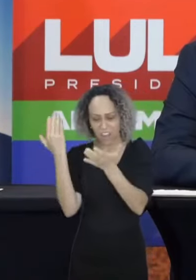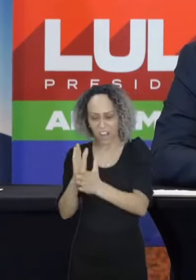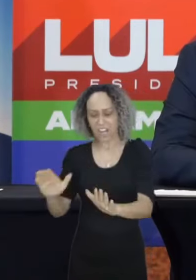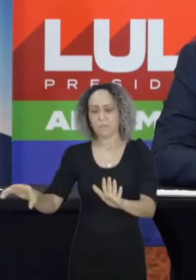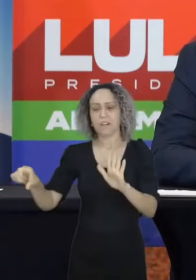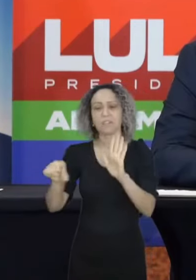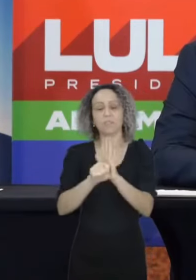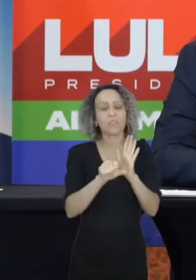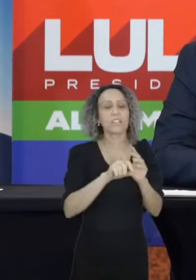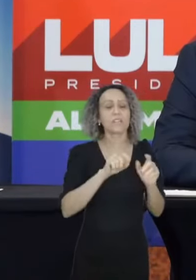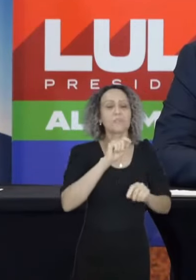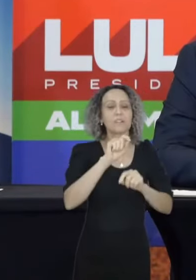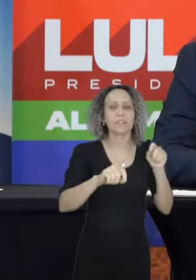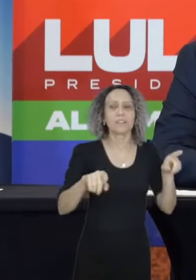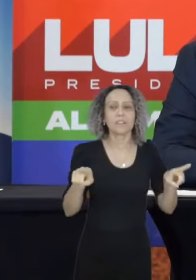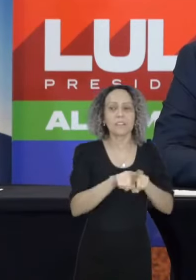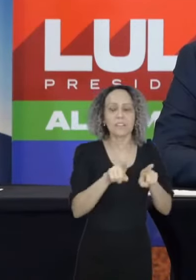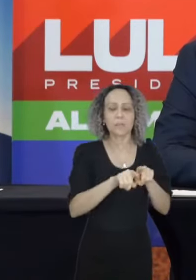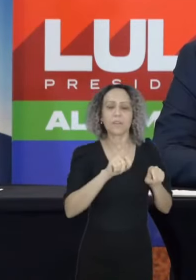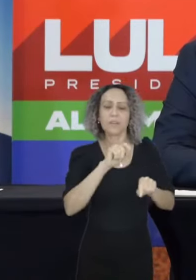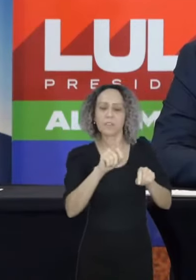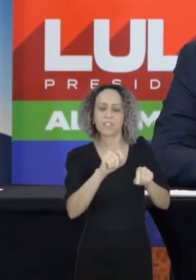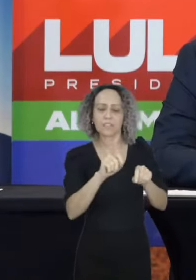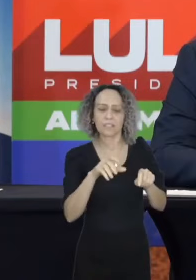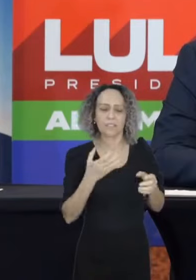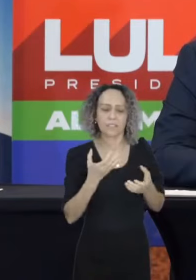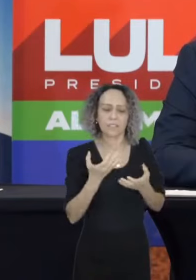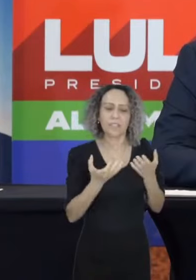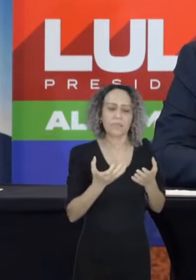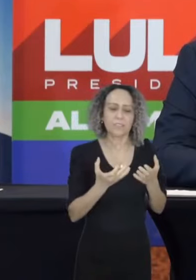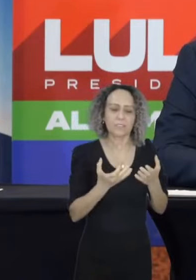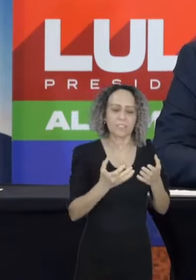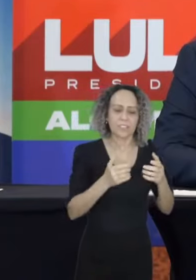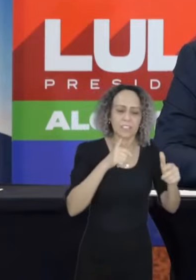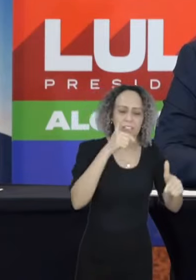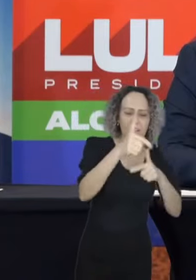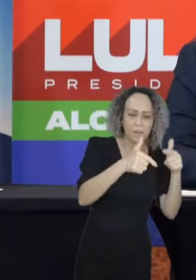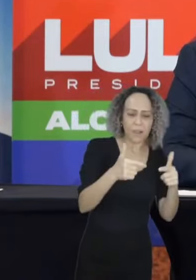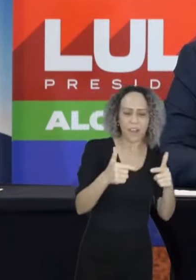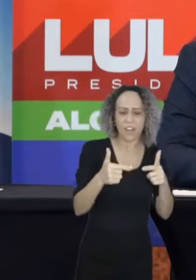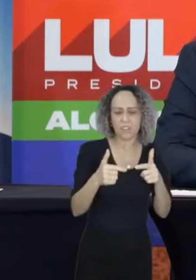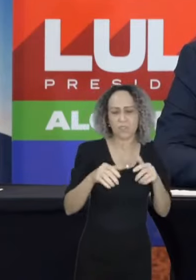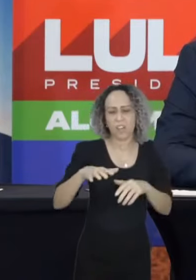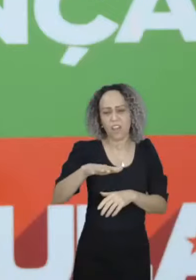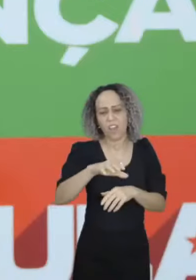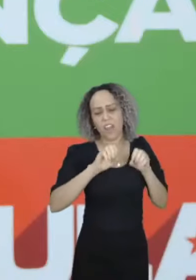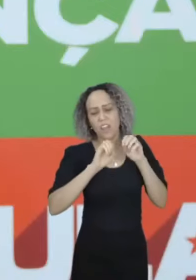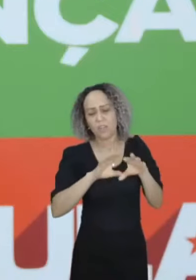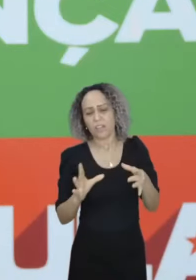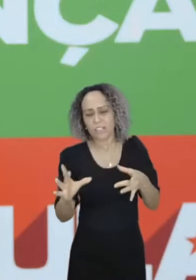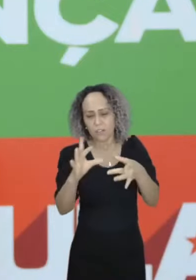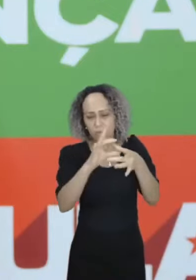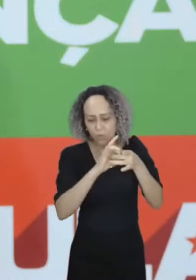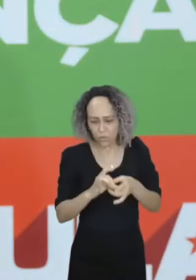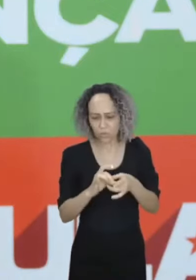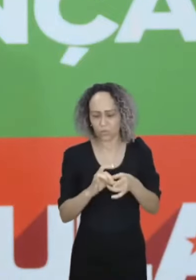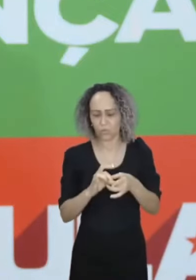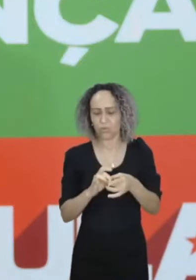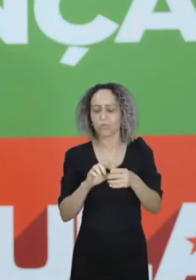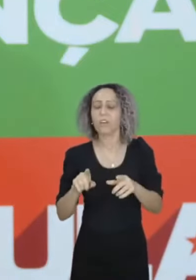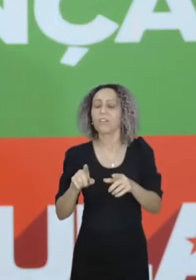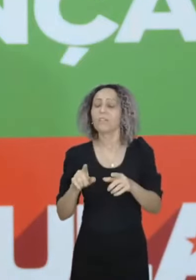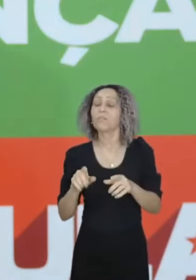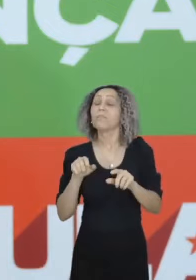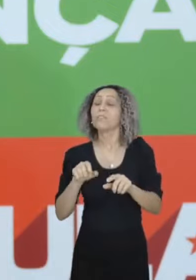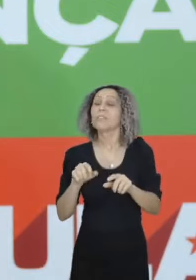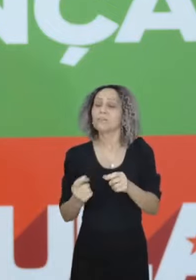trabalho e educação para a ressocialização. Décimo, nós vamos retomar a Conferência Nacional de Segurança Pública e criar